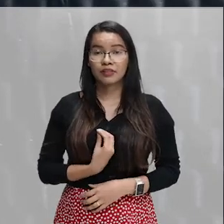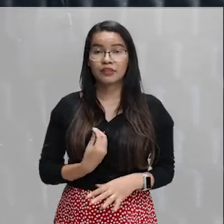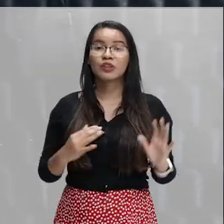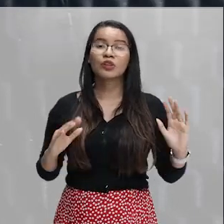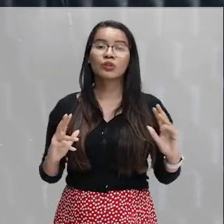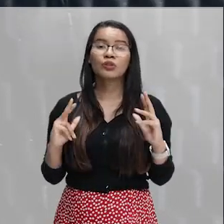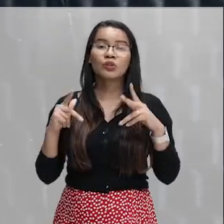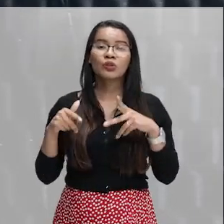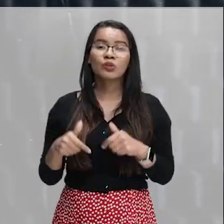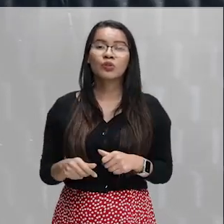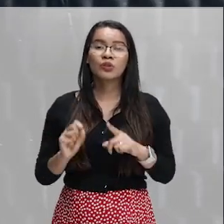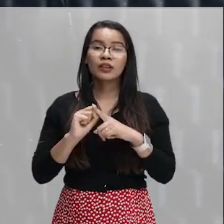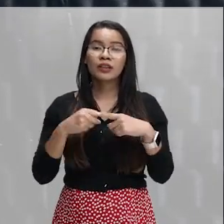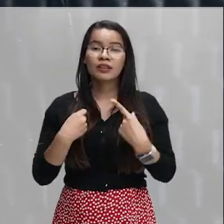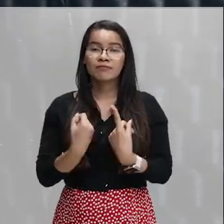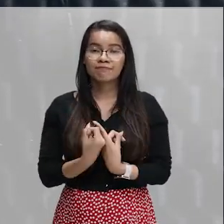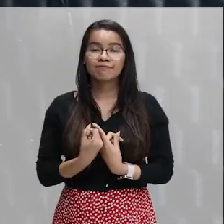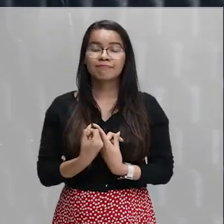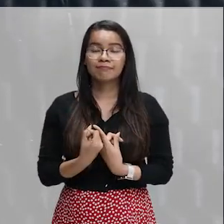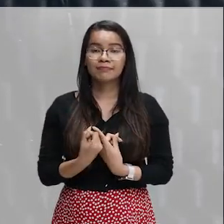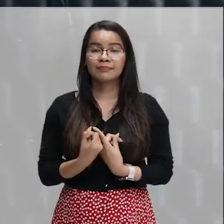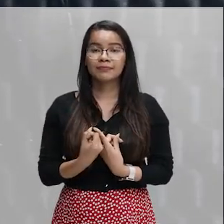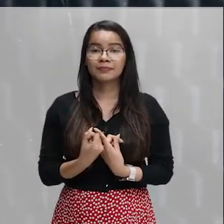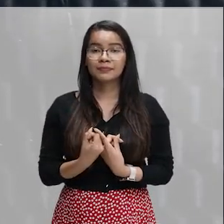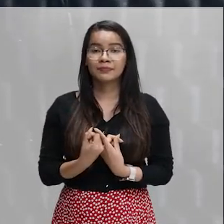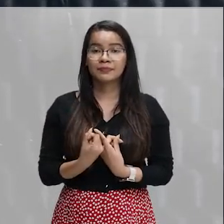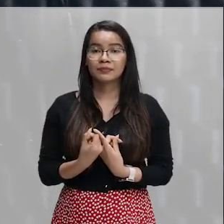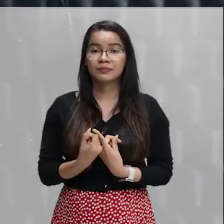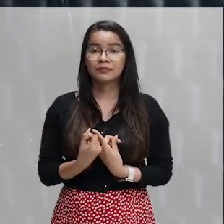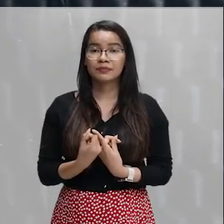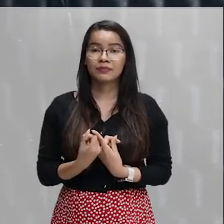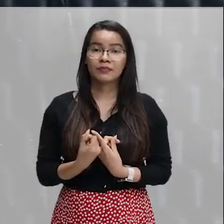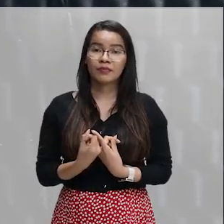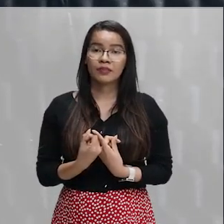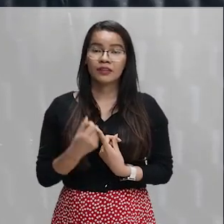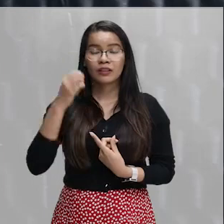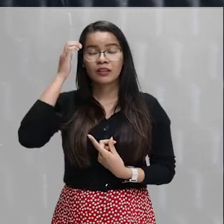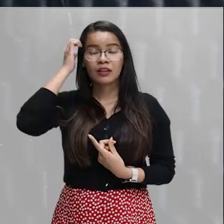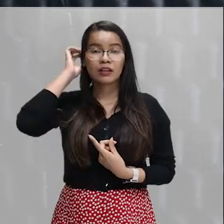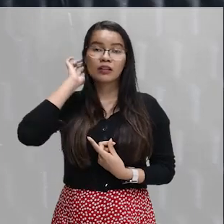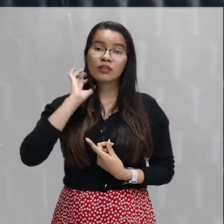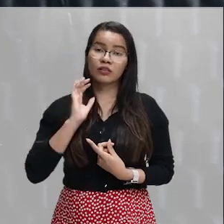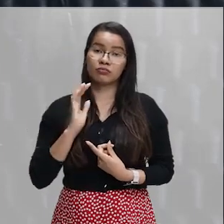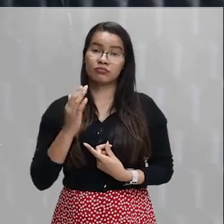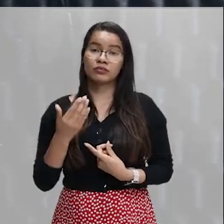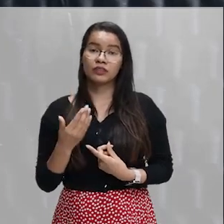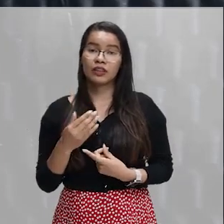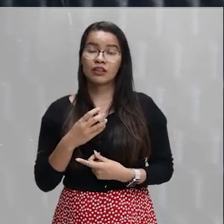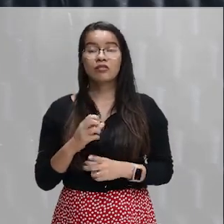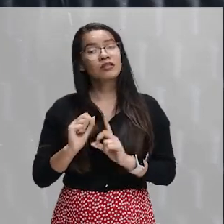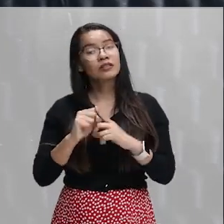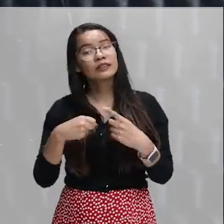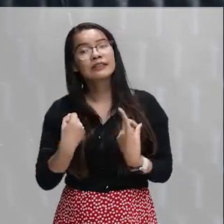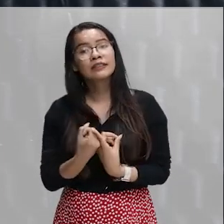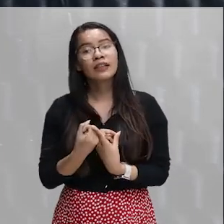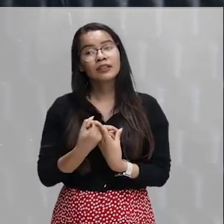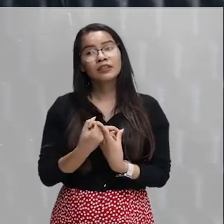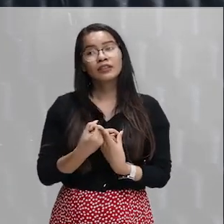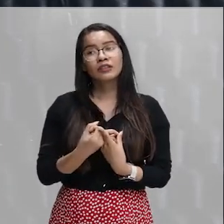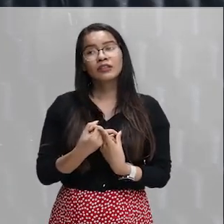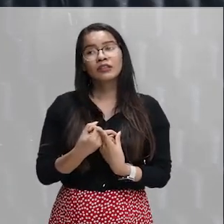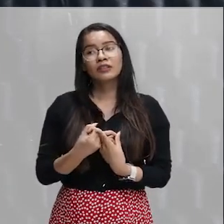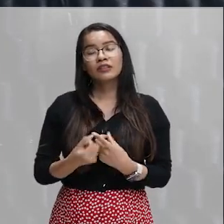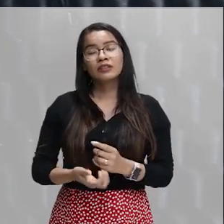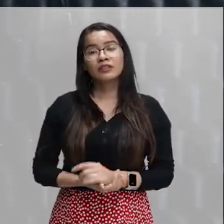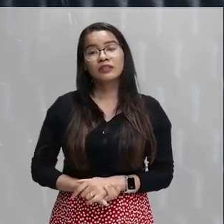tudo aquilo que a sociedade comunga, né? Tudo aquilo que a sociedade comunga, acho que não vai